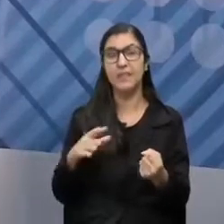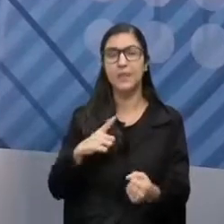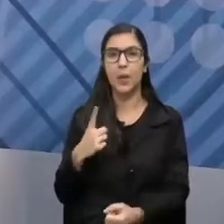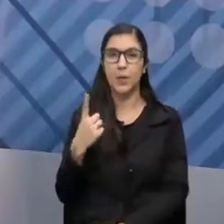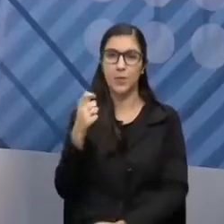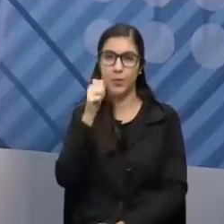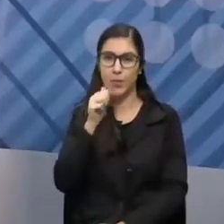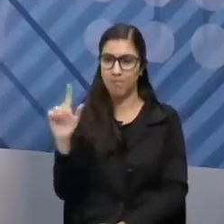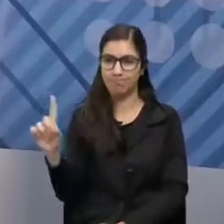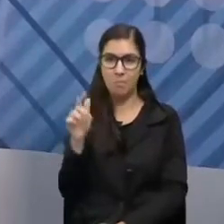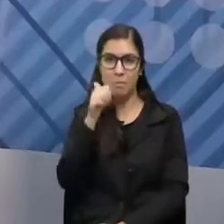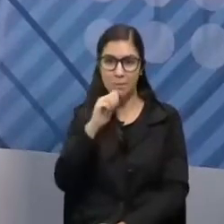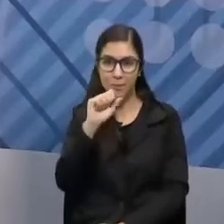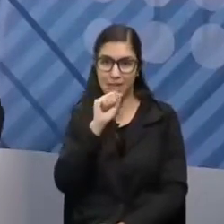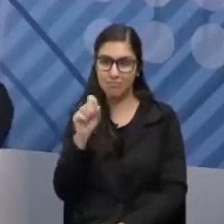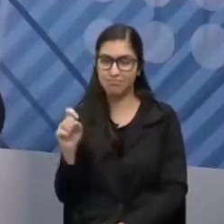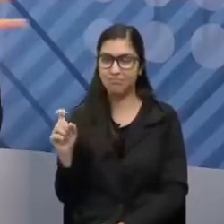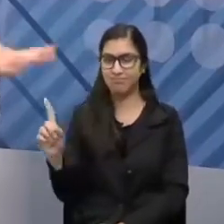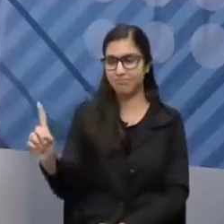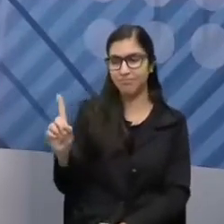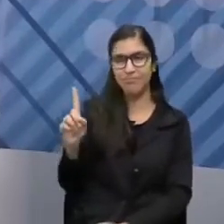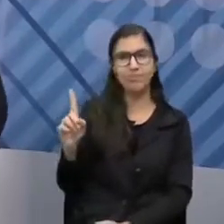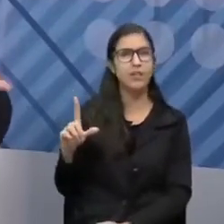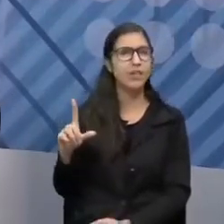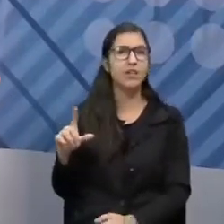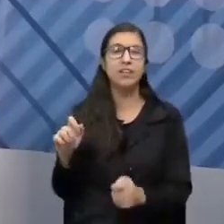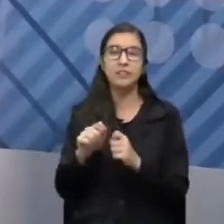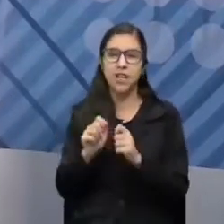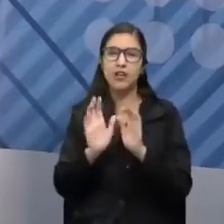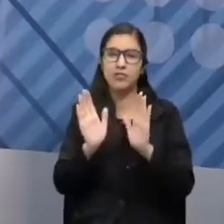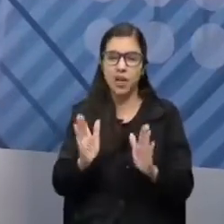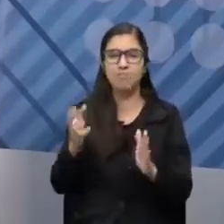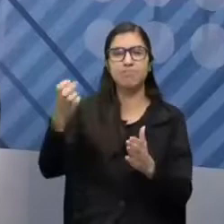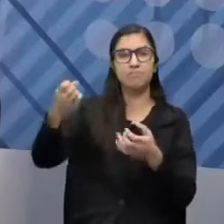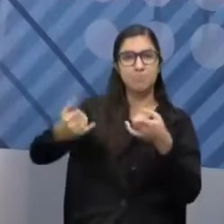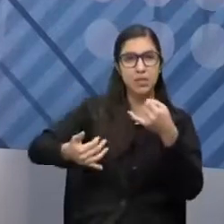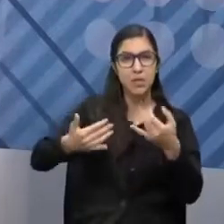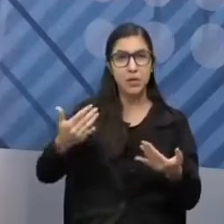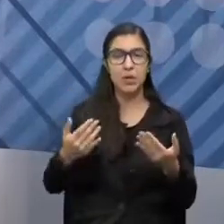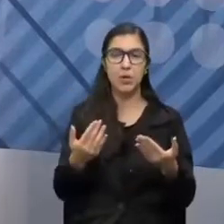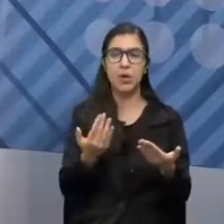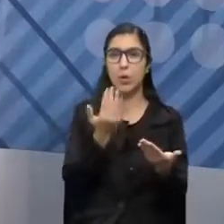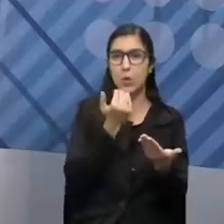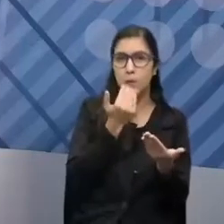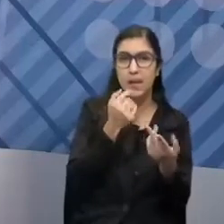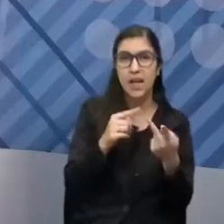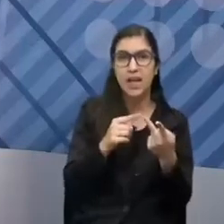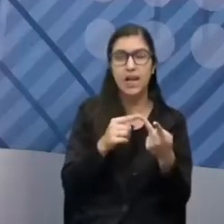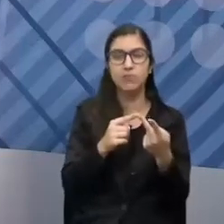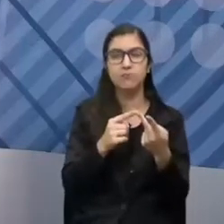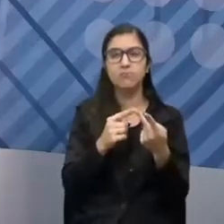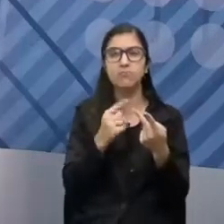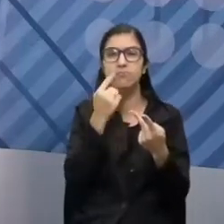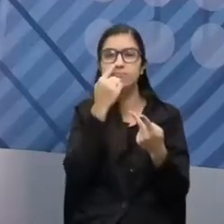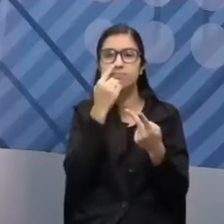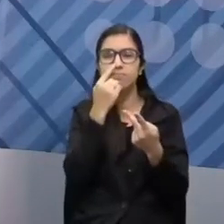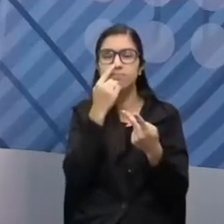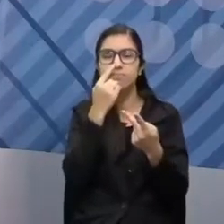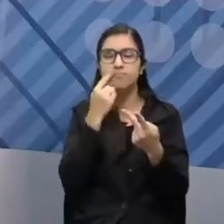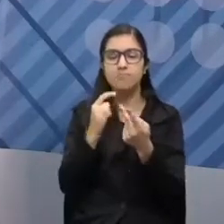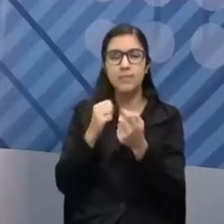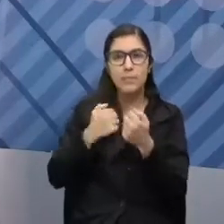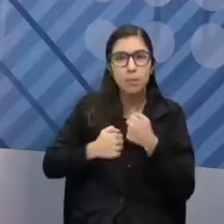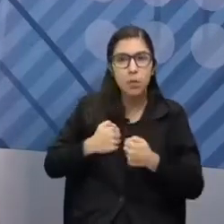mãe que chegou para mim um dia. Fizemos todas essas antecipações, né? Do alimento, o sabonetinho para sentir o